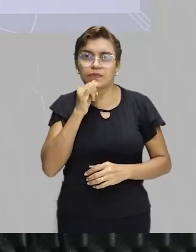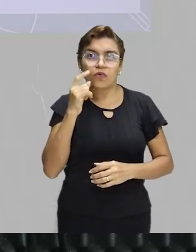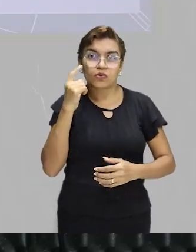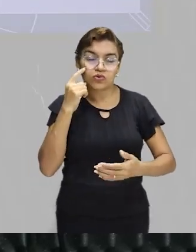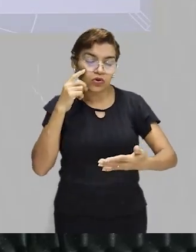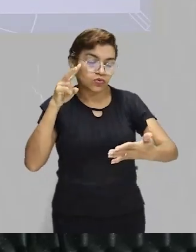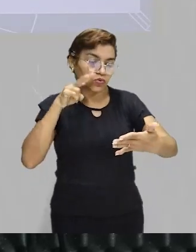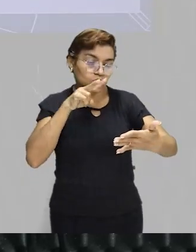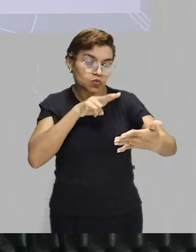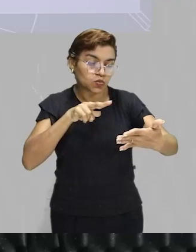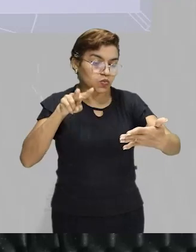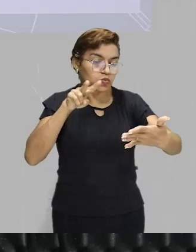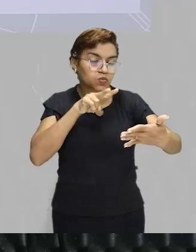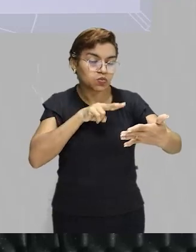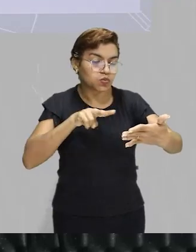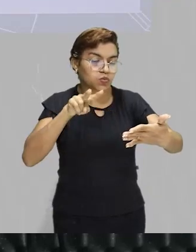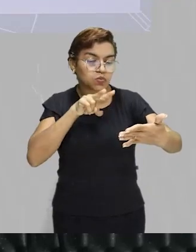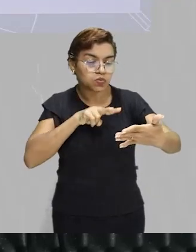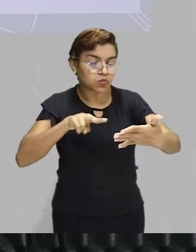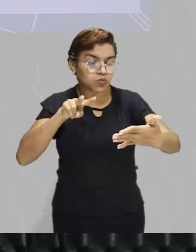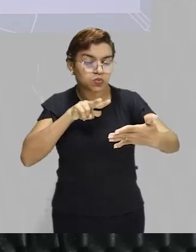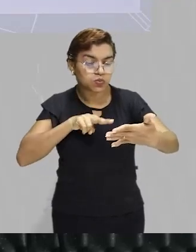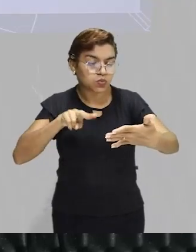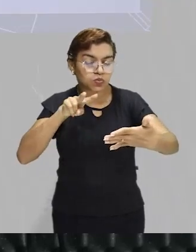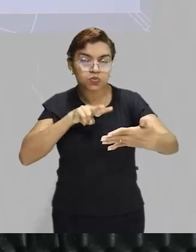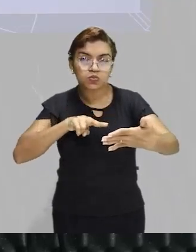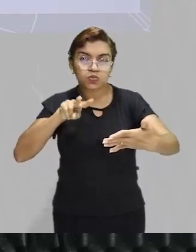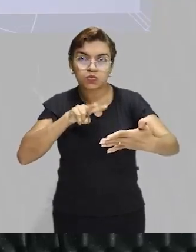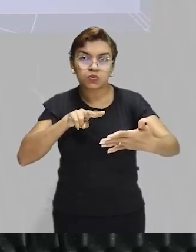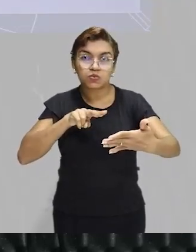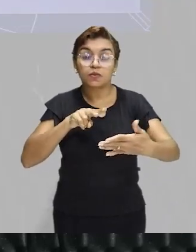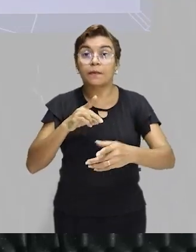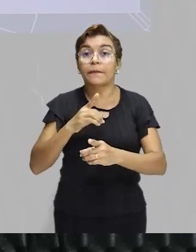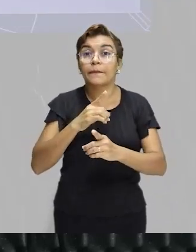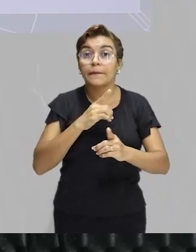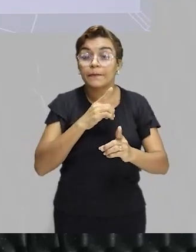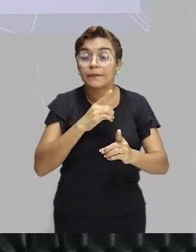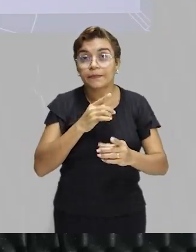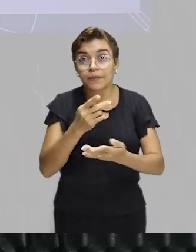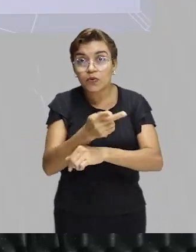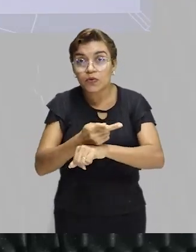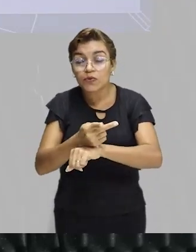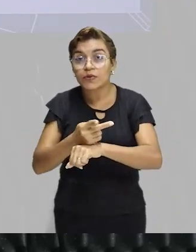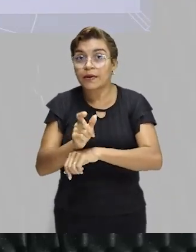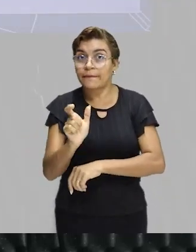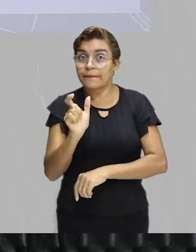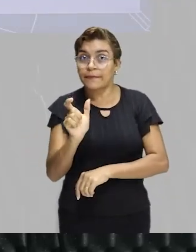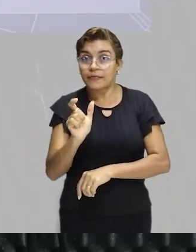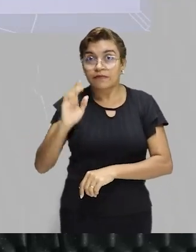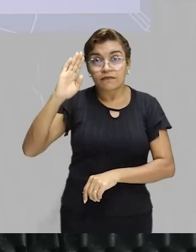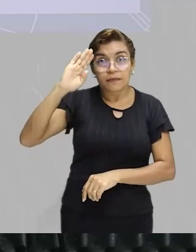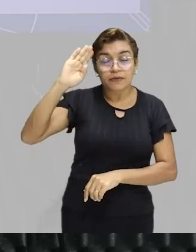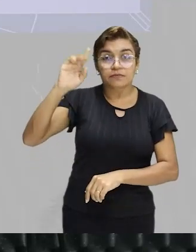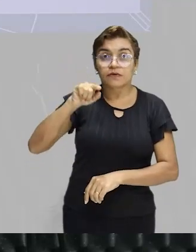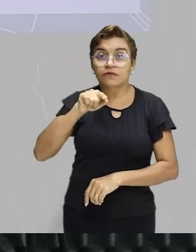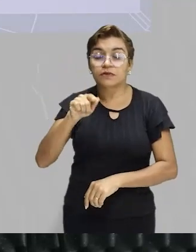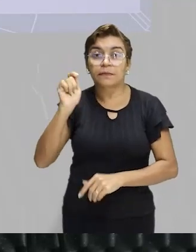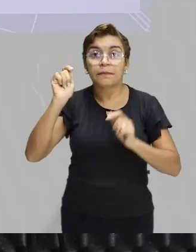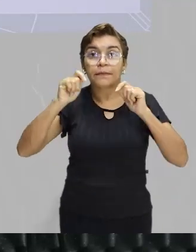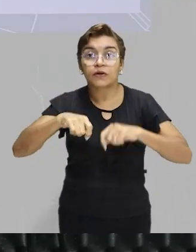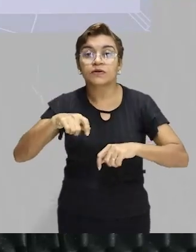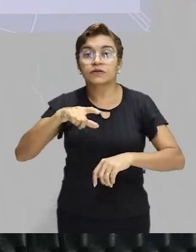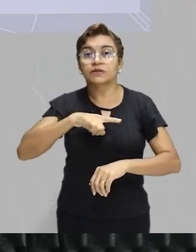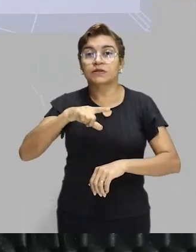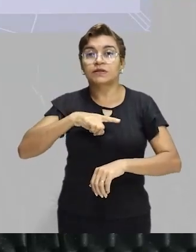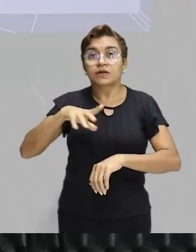texto, procurando keywords, que são palavras-chave, para que você possa rapidamente